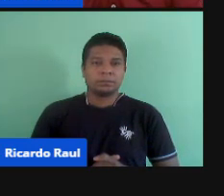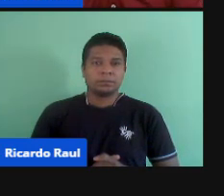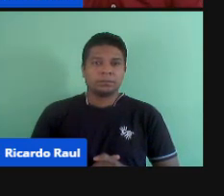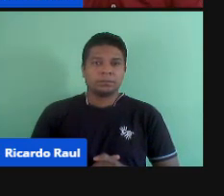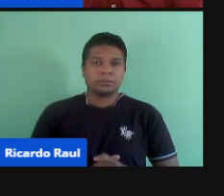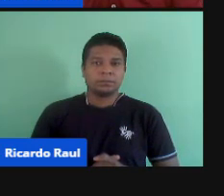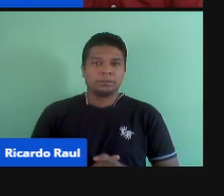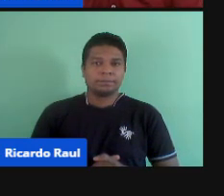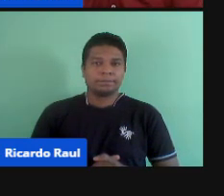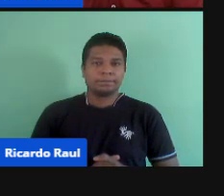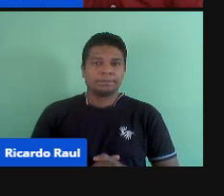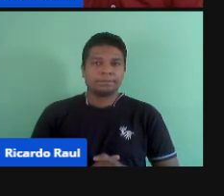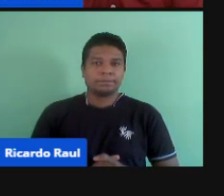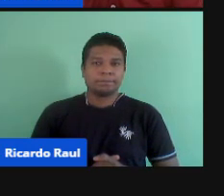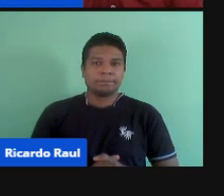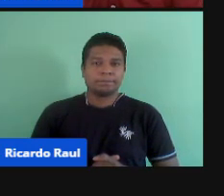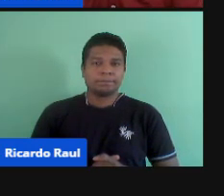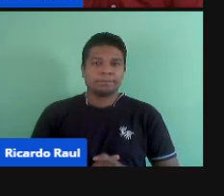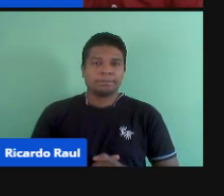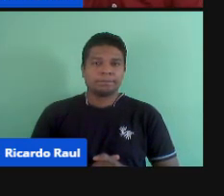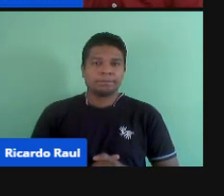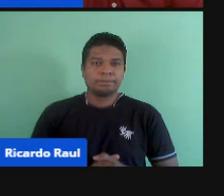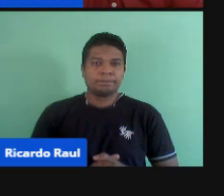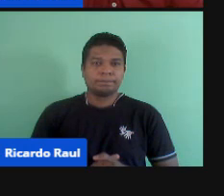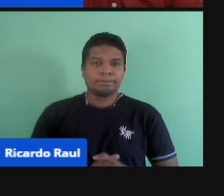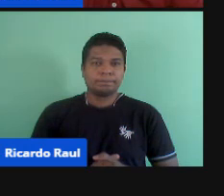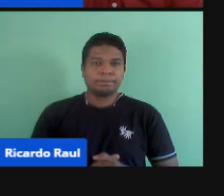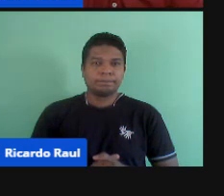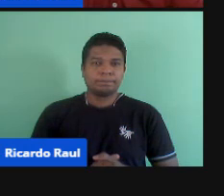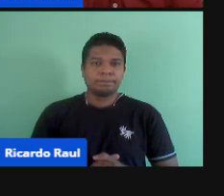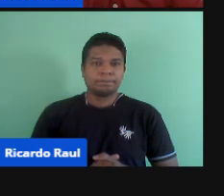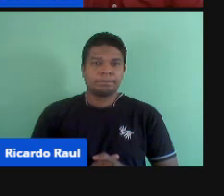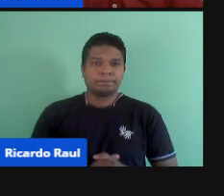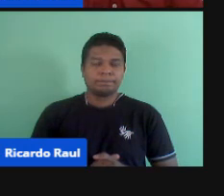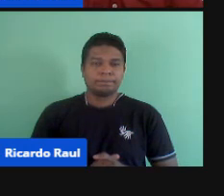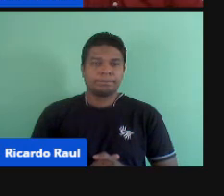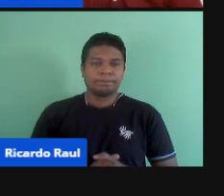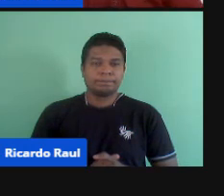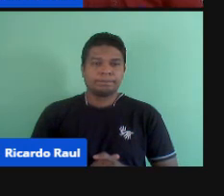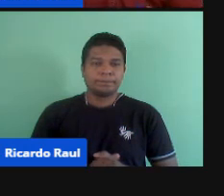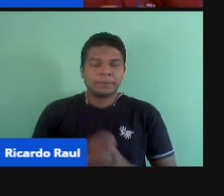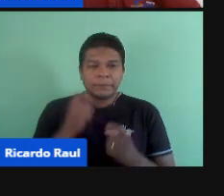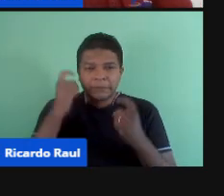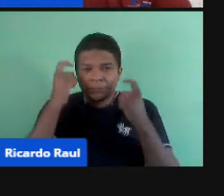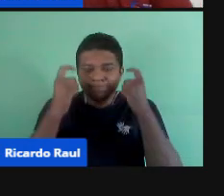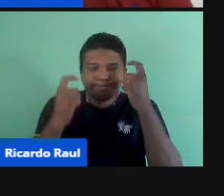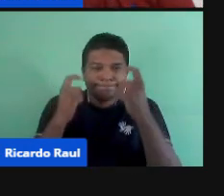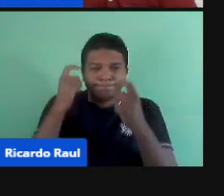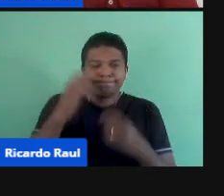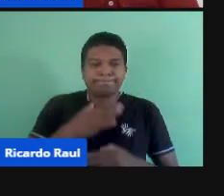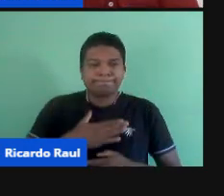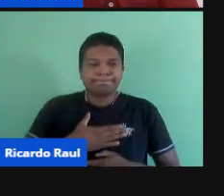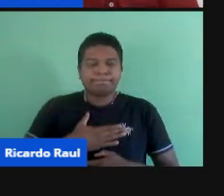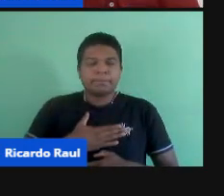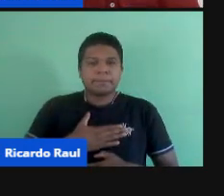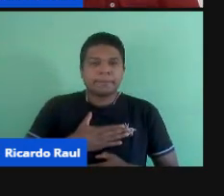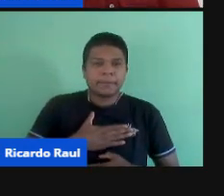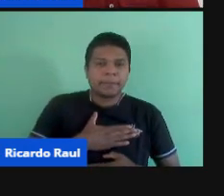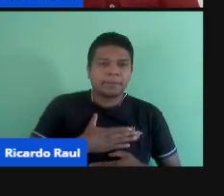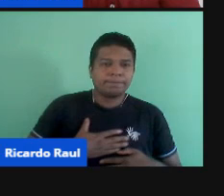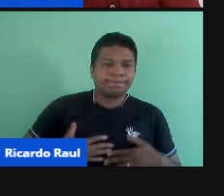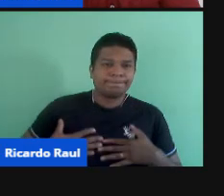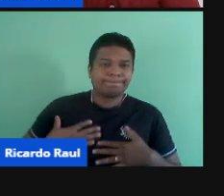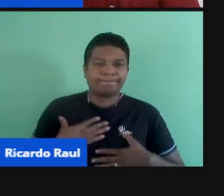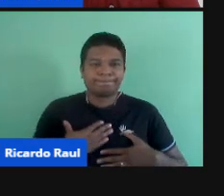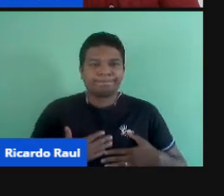é muito, mais um, é muito preocupante para mim, né? Ah, eu vou